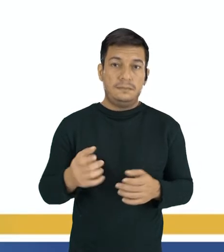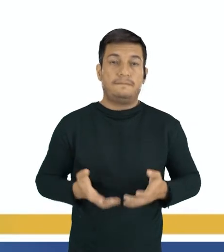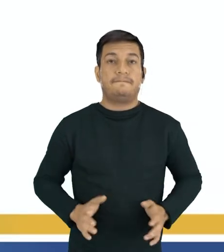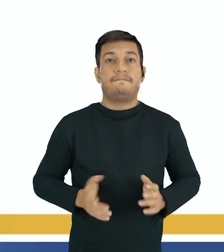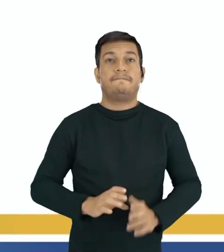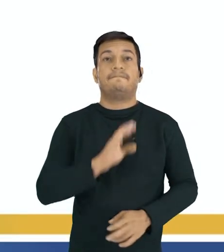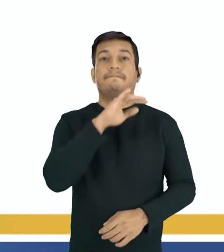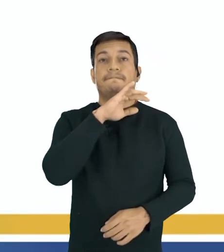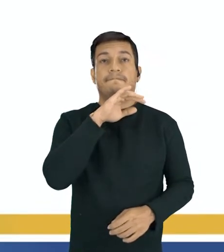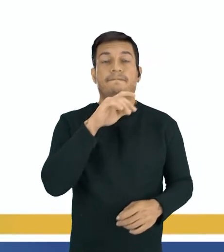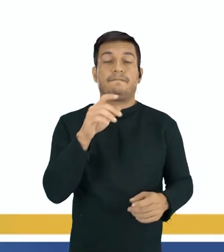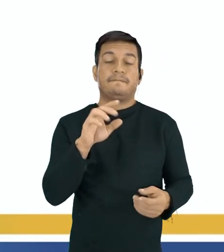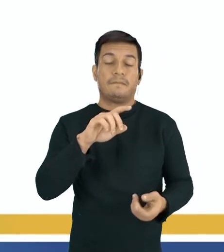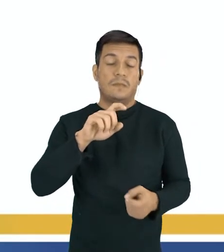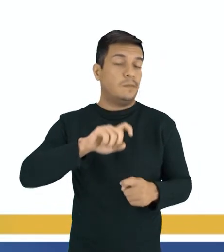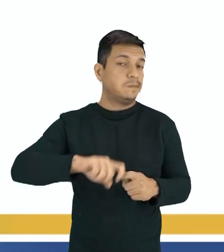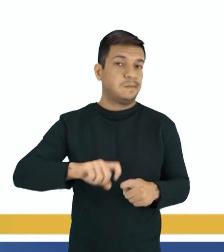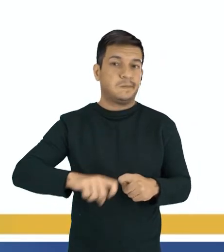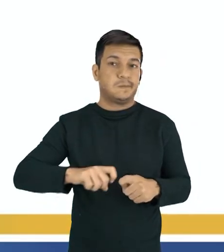nós temos